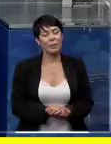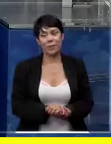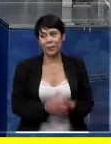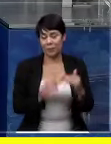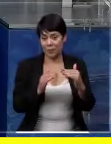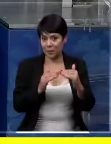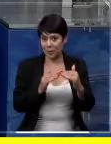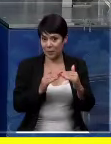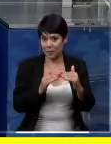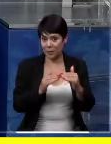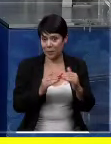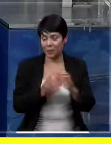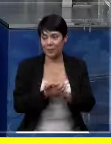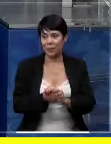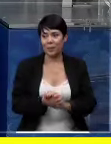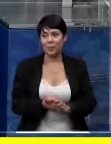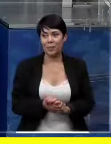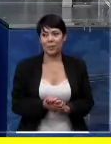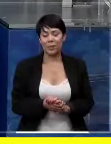Vamos conferir?